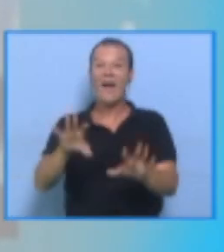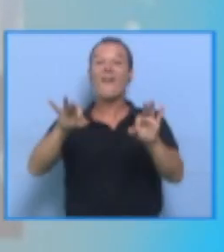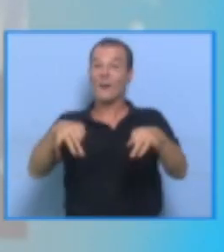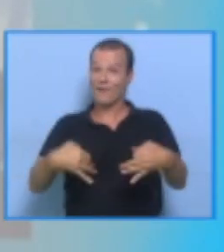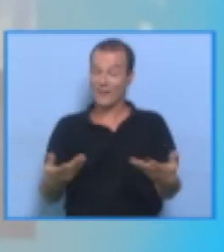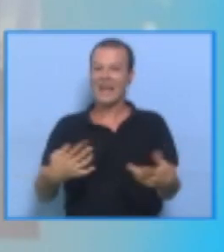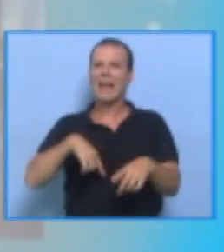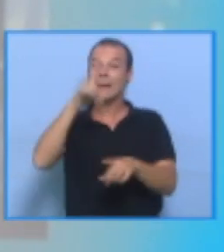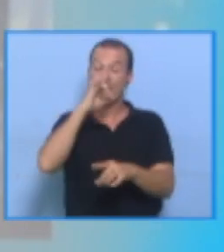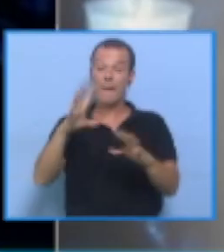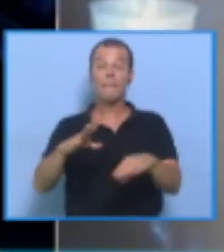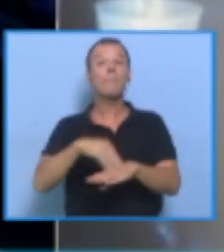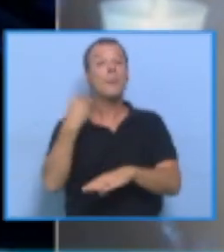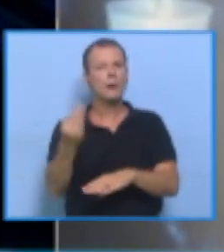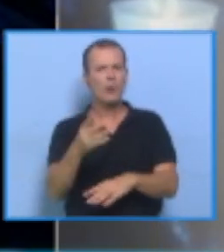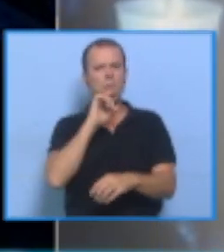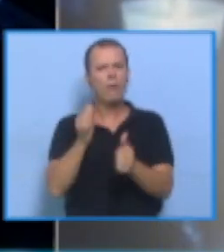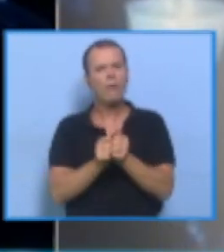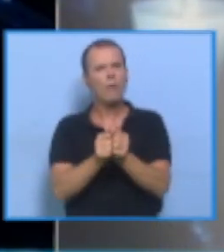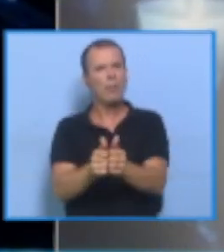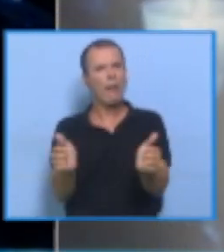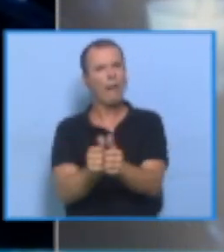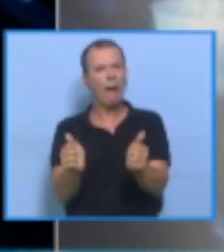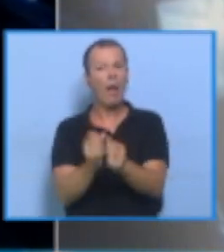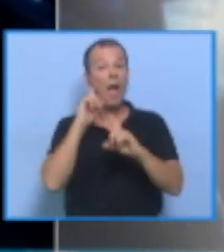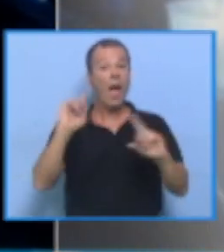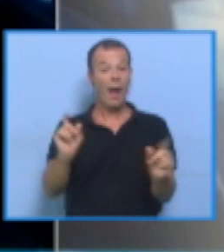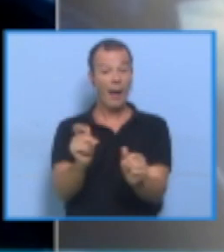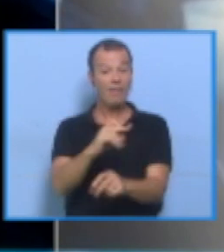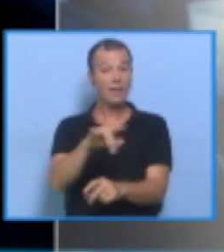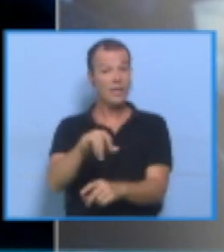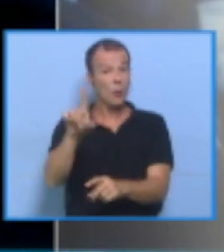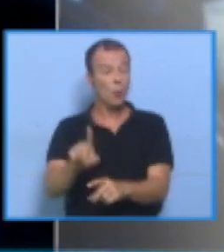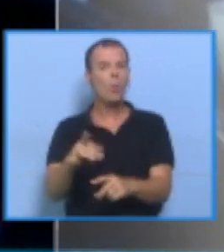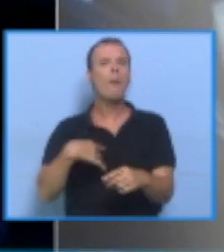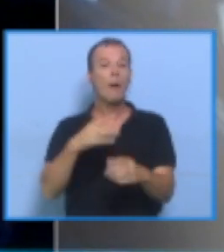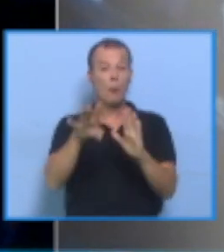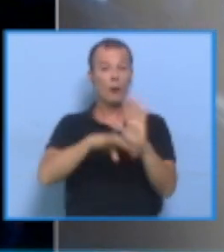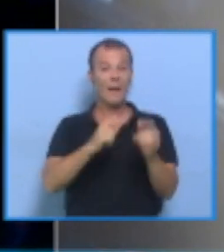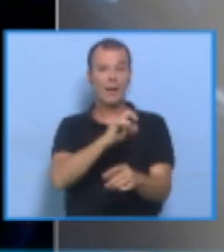lembrar que mais logo pode acompanhar ainda na Antena 1 a edição rádio do programa Eclésia